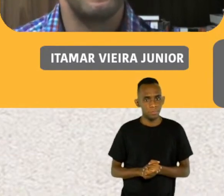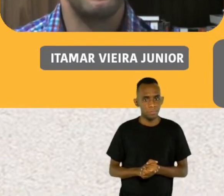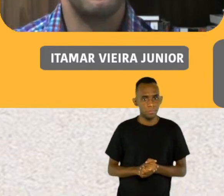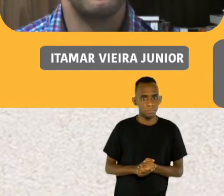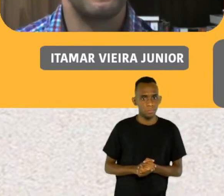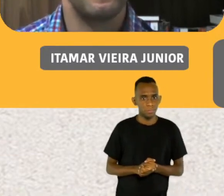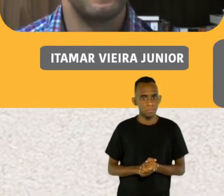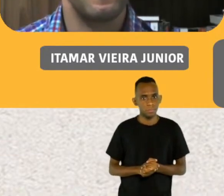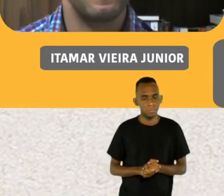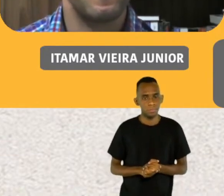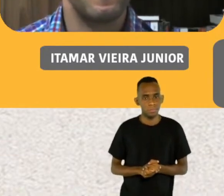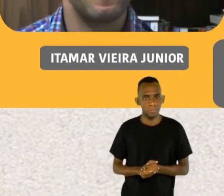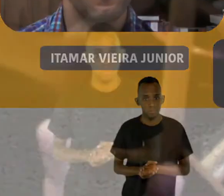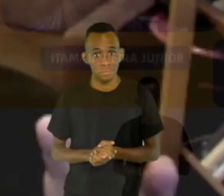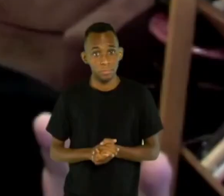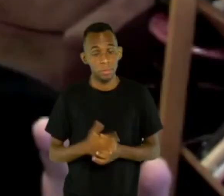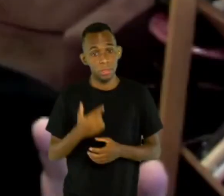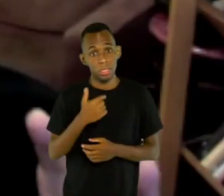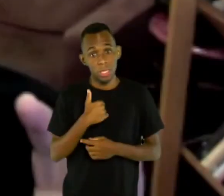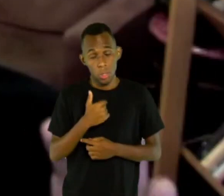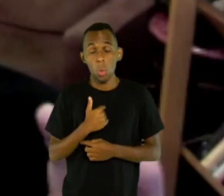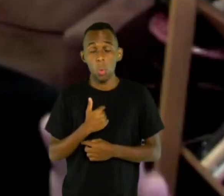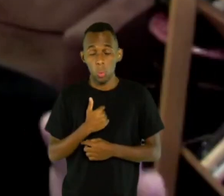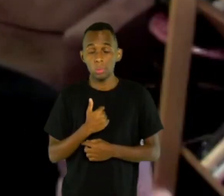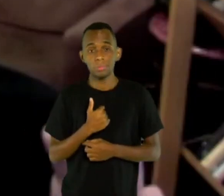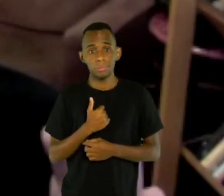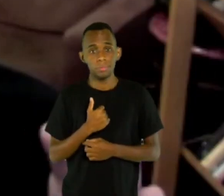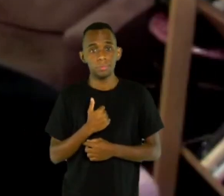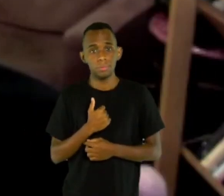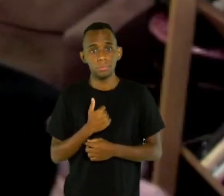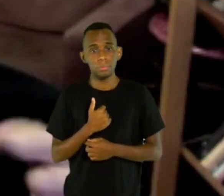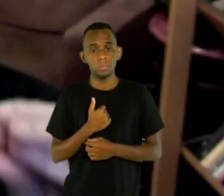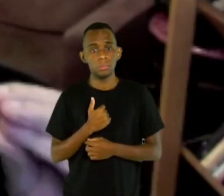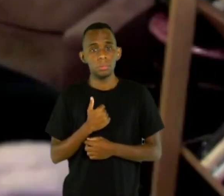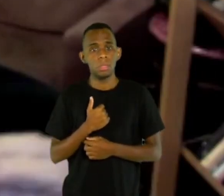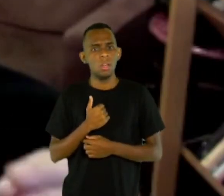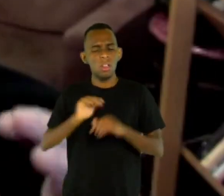eu fiz questão de não localizar